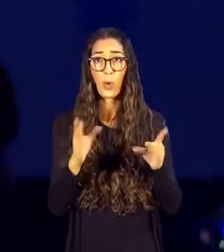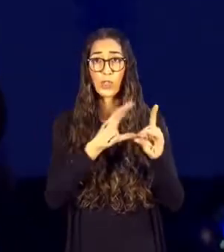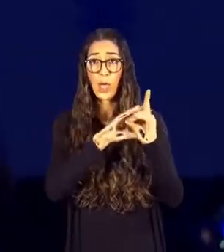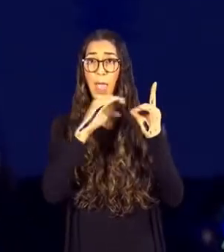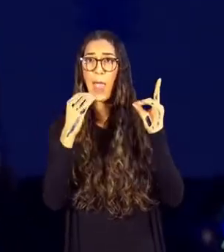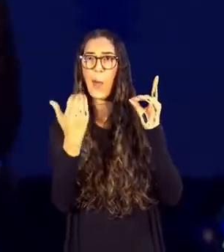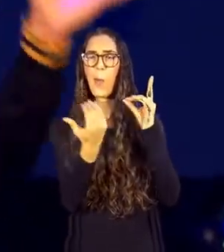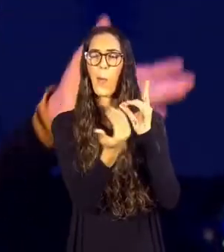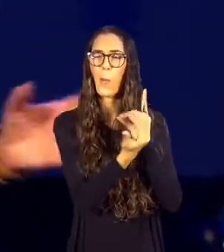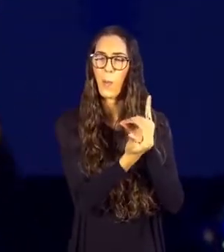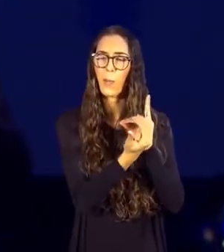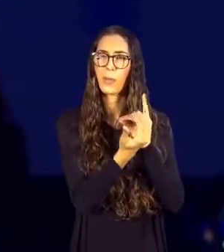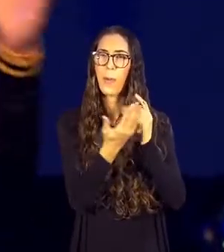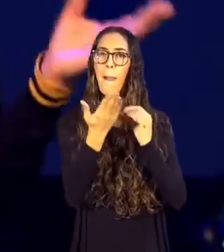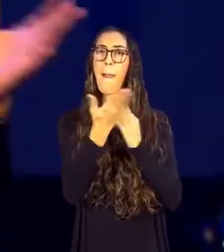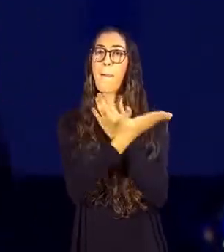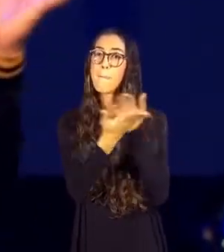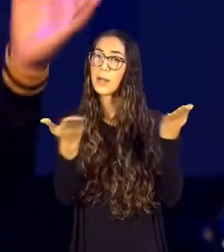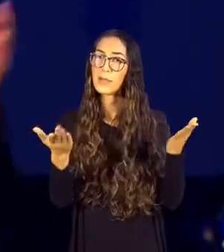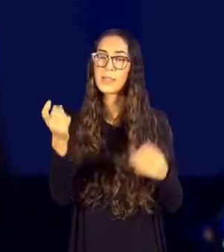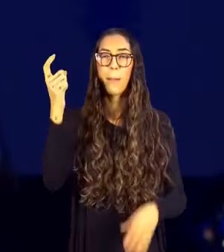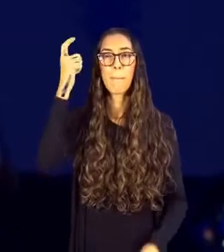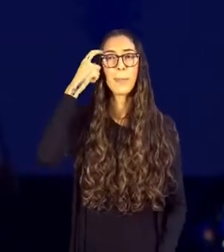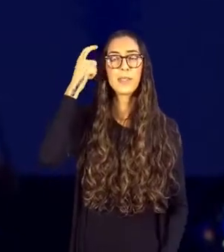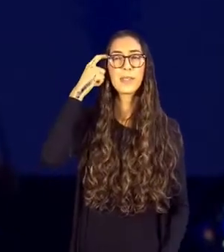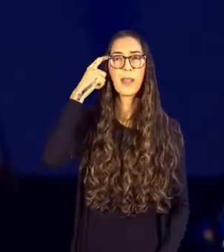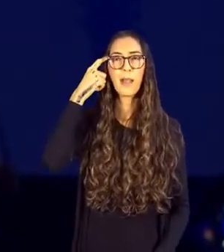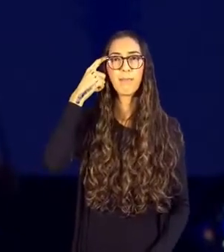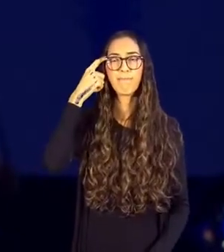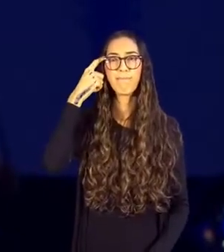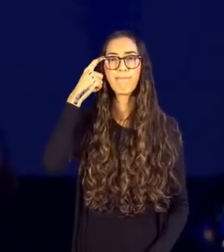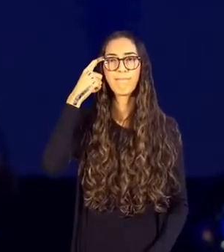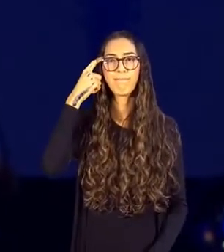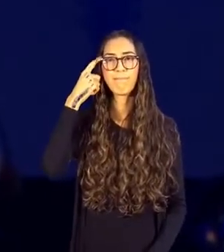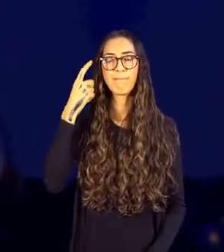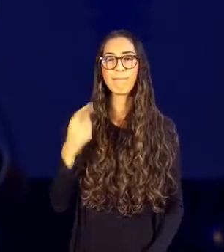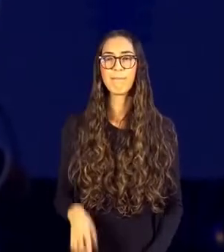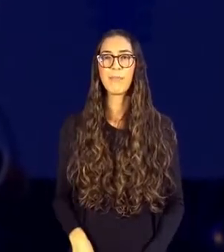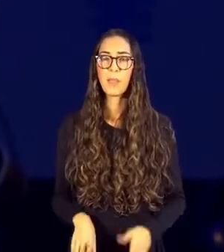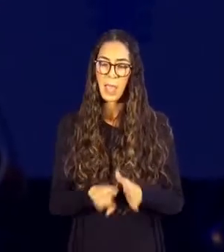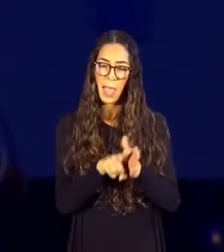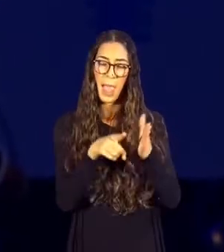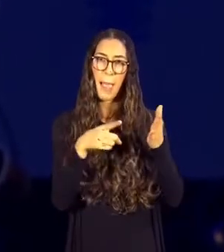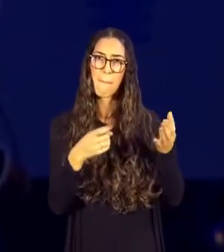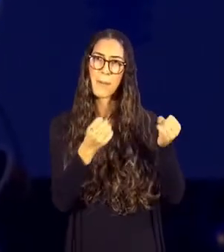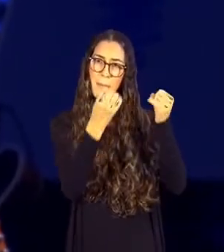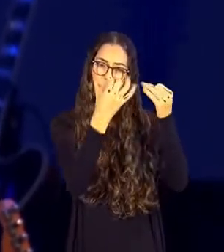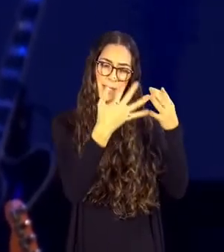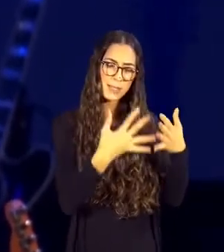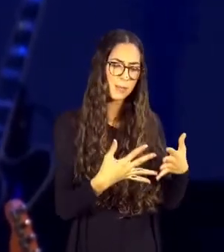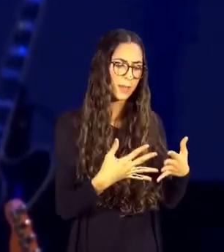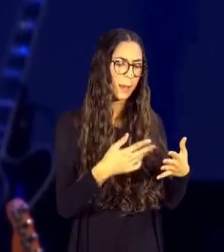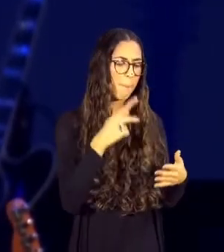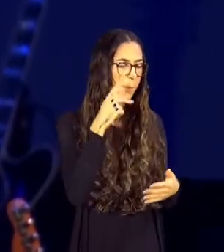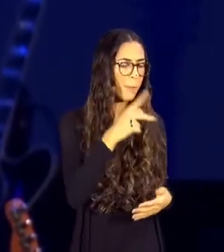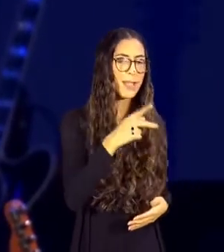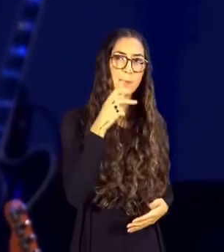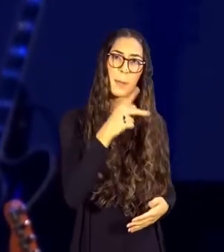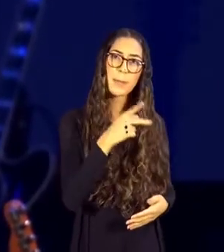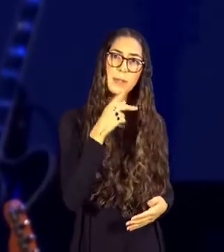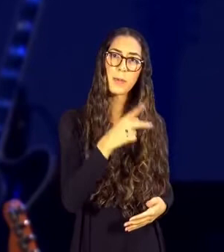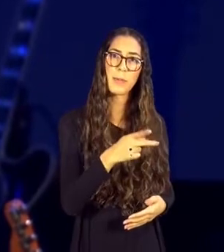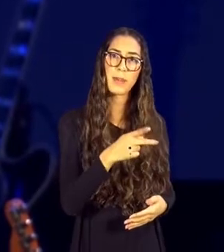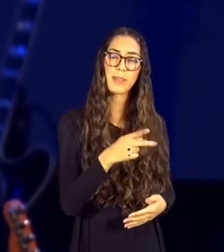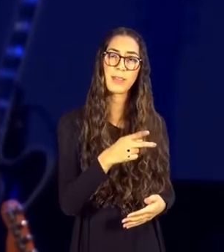algo que o meu intelecto entenda para mim saber se Deus é tão poderoso. Eu sei